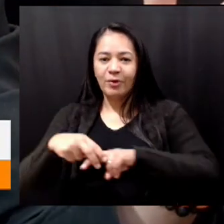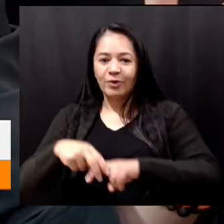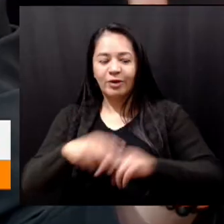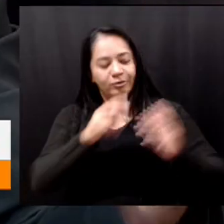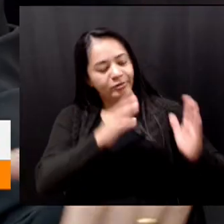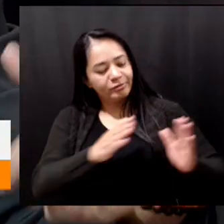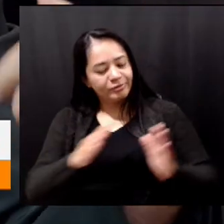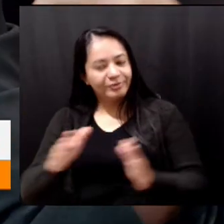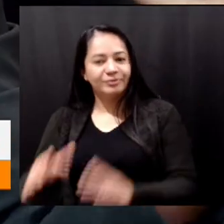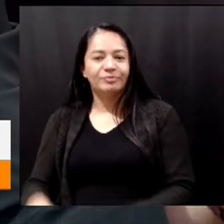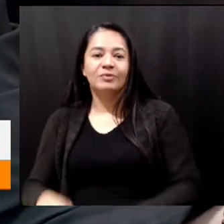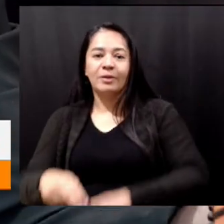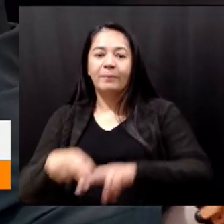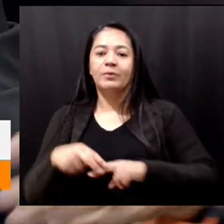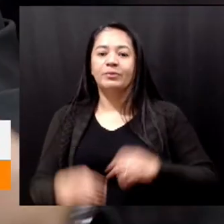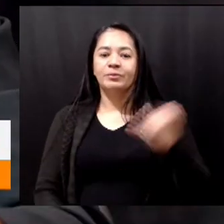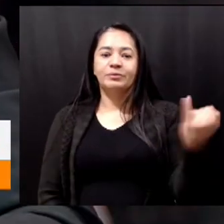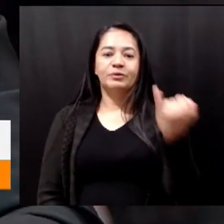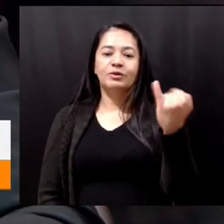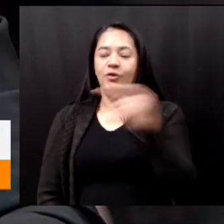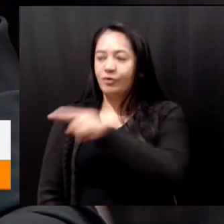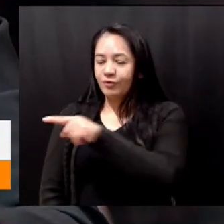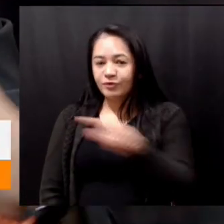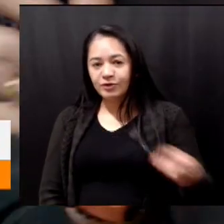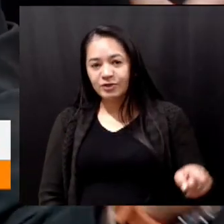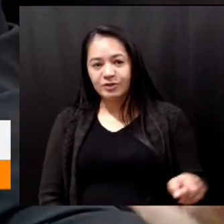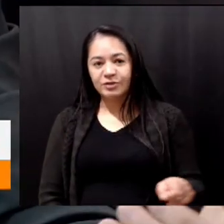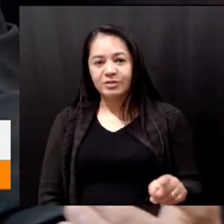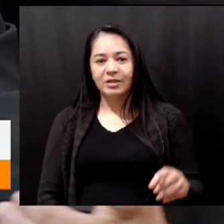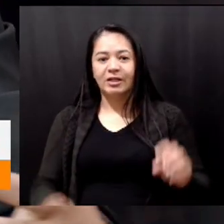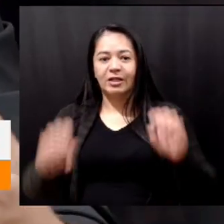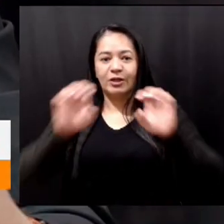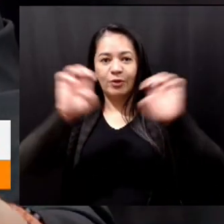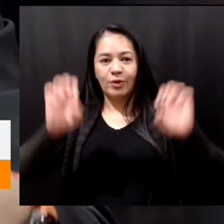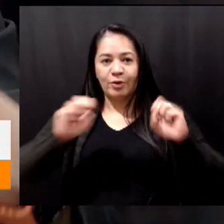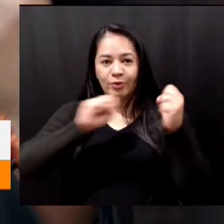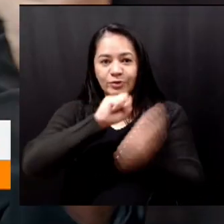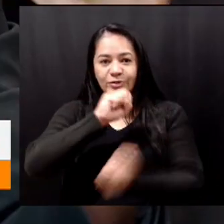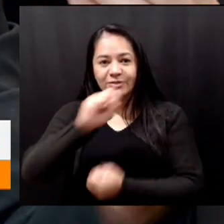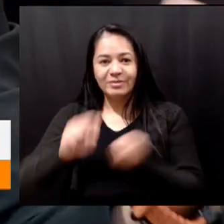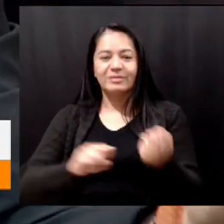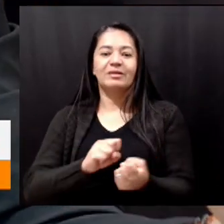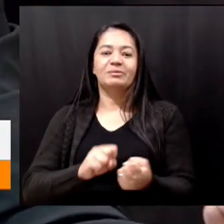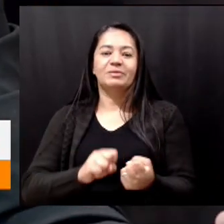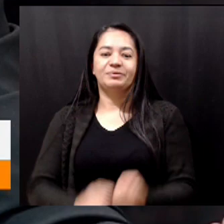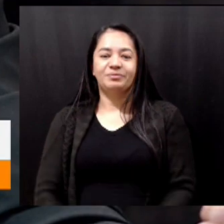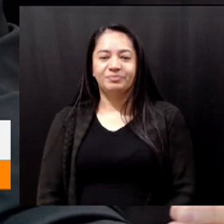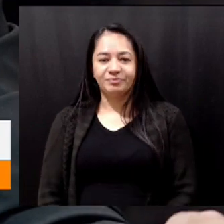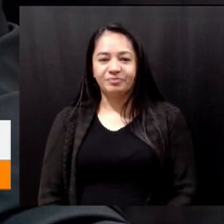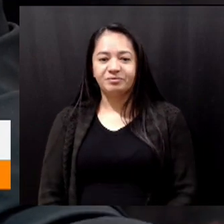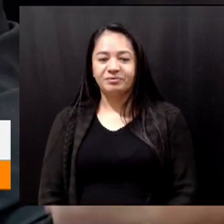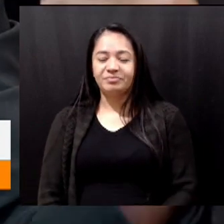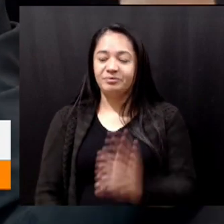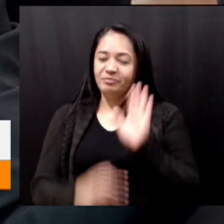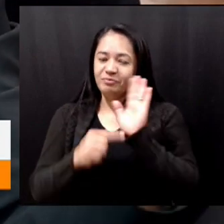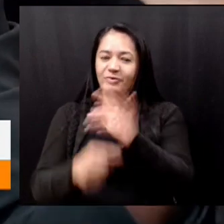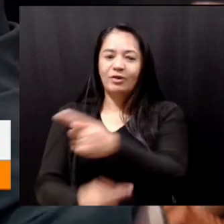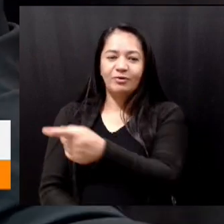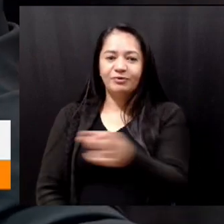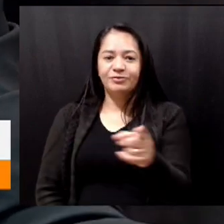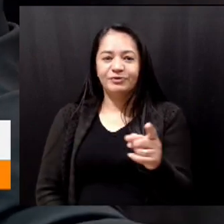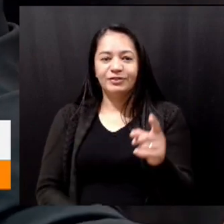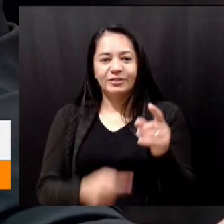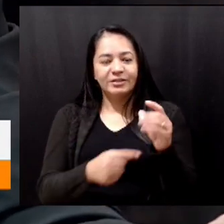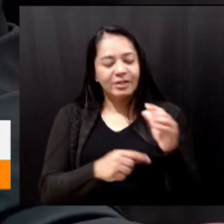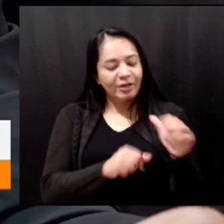que é importante você estar no ecossistema, porque é o ecossistema que vai te ajudar a sair da casquinha, que vai